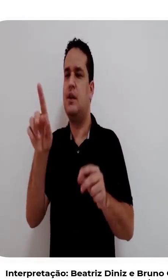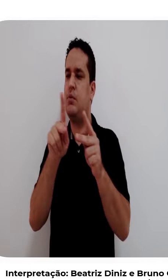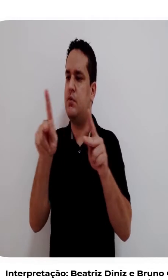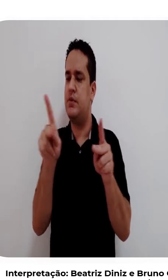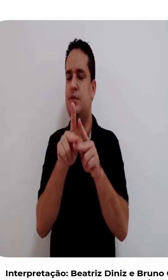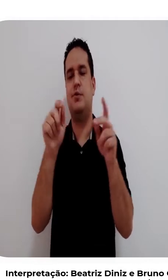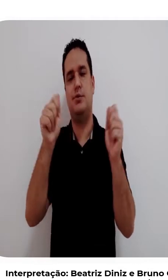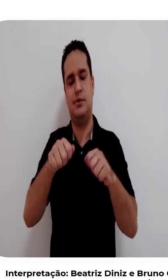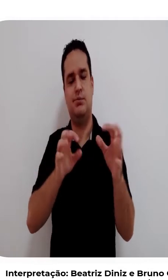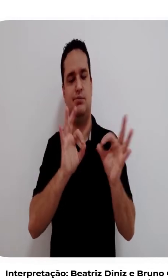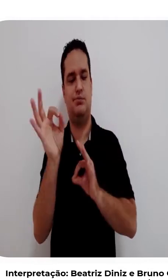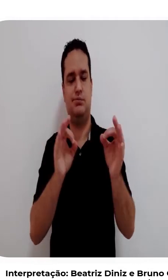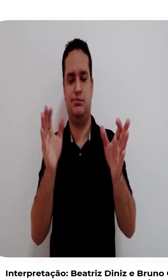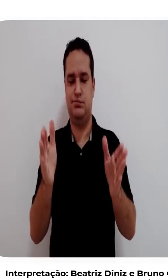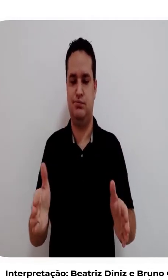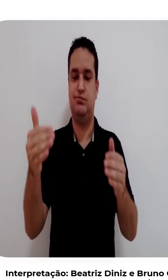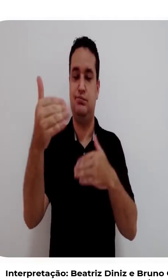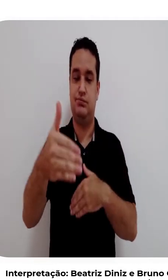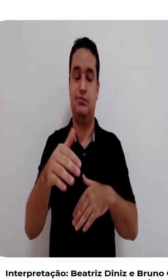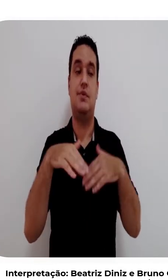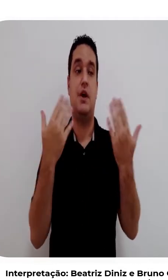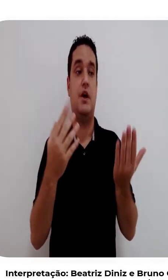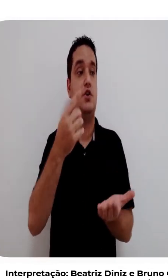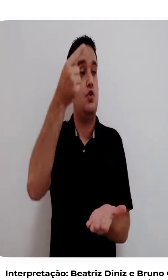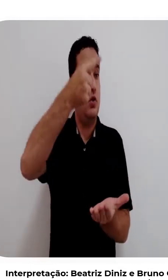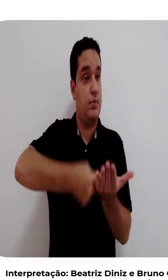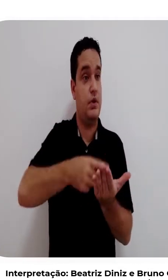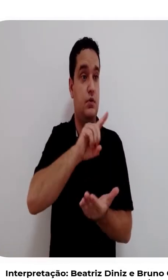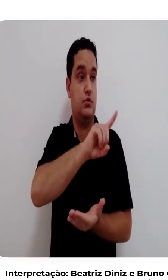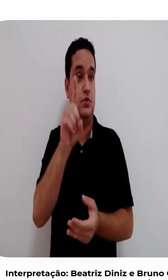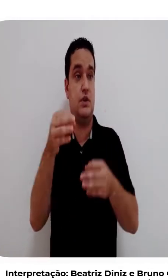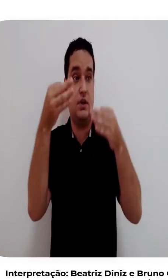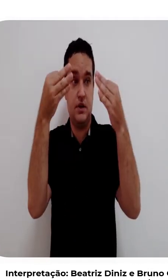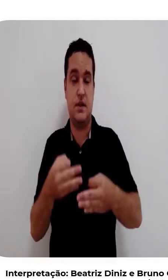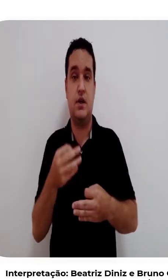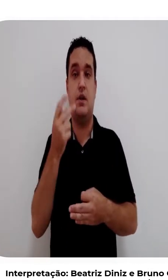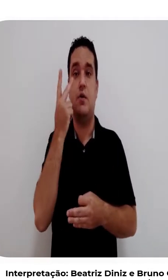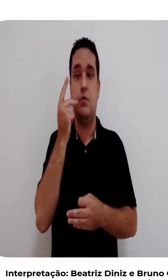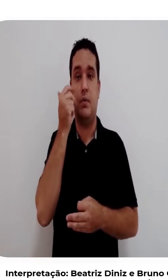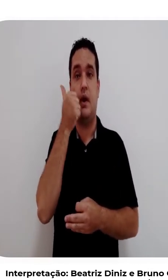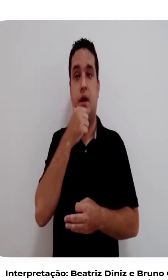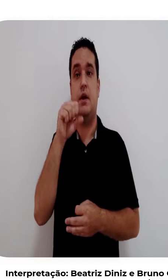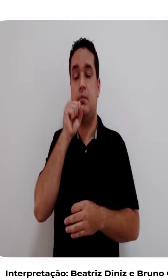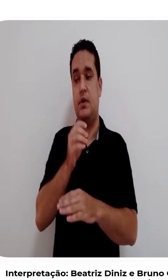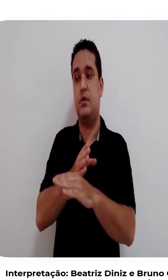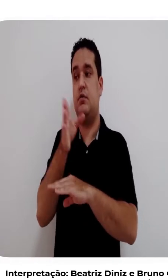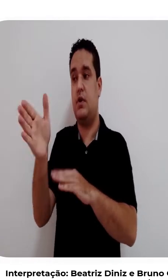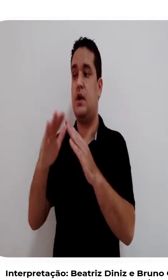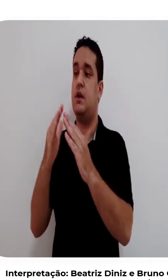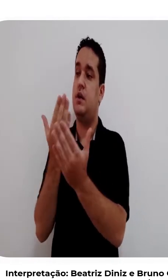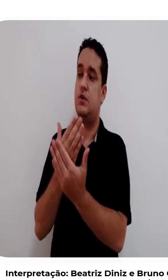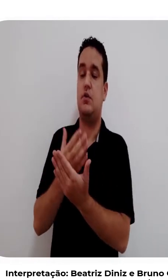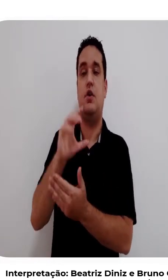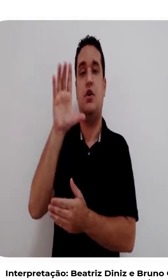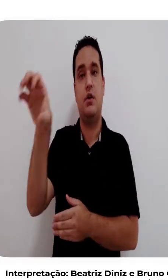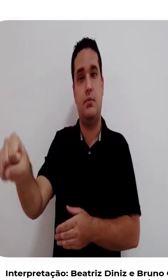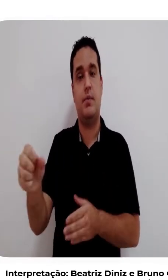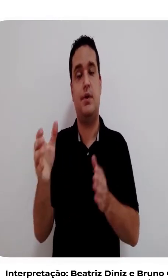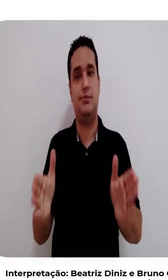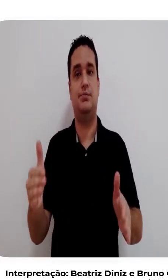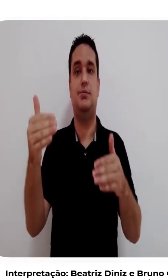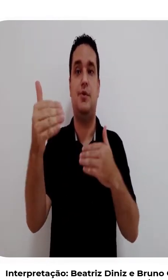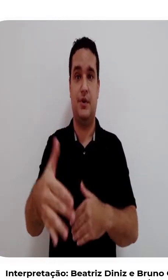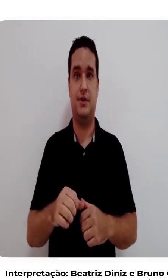montar o seu kit e no dia determinado pela escola, os pais vão na escola para buscar esse kit. Então, o planejamento ele é feito